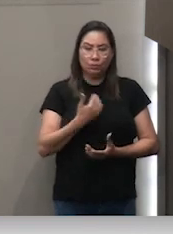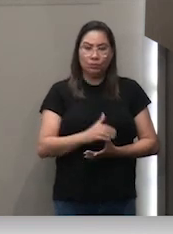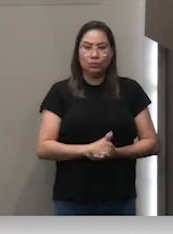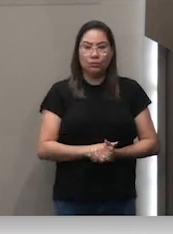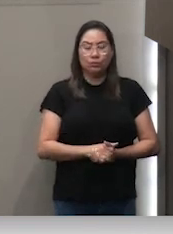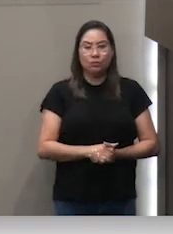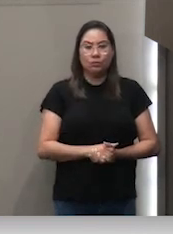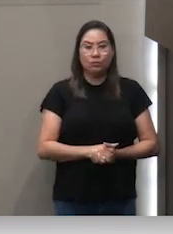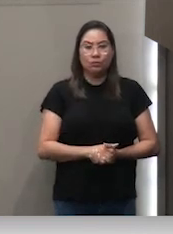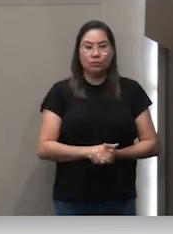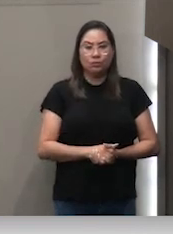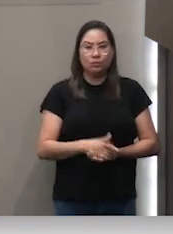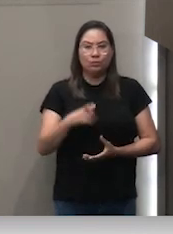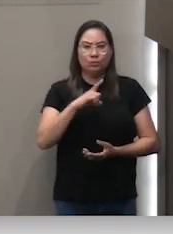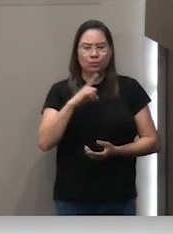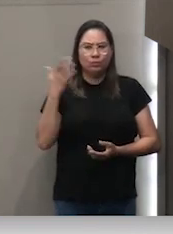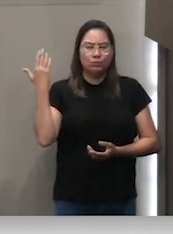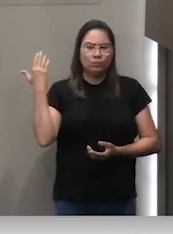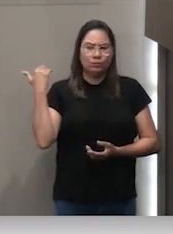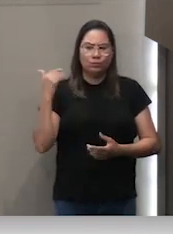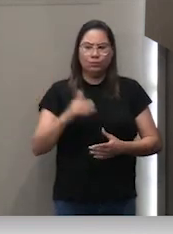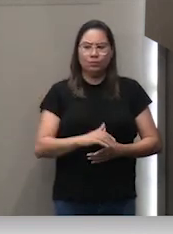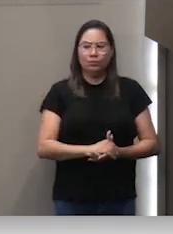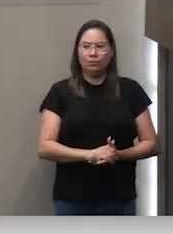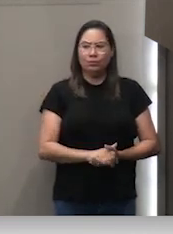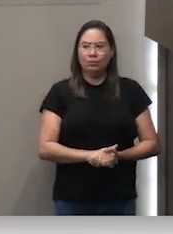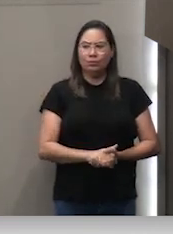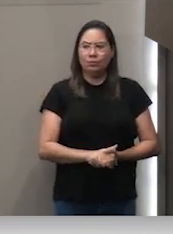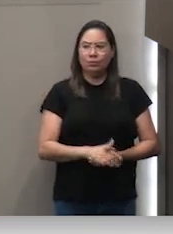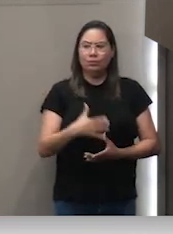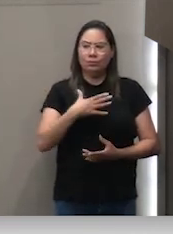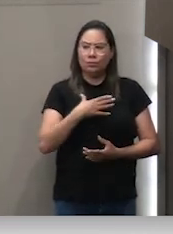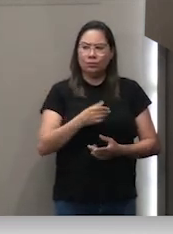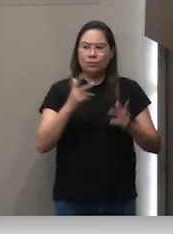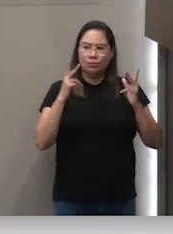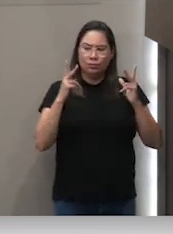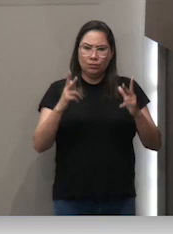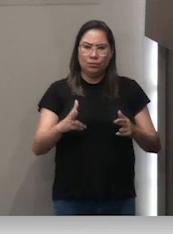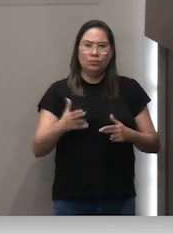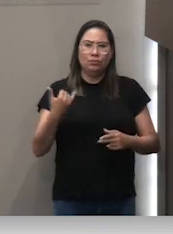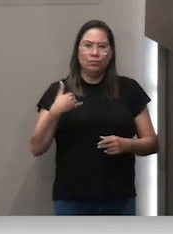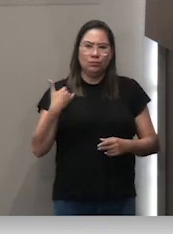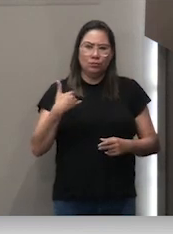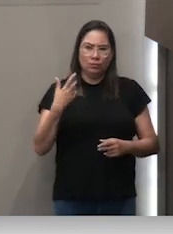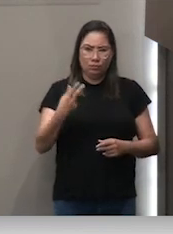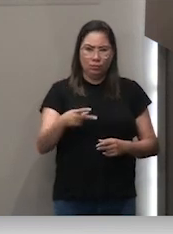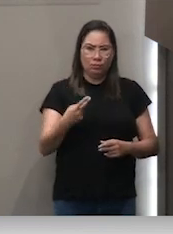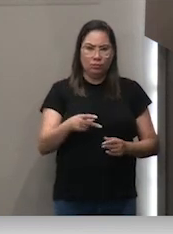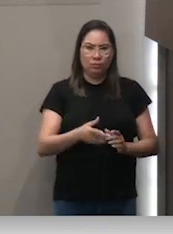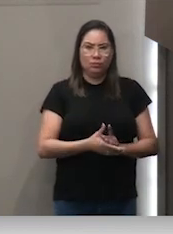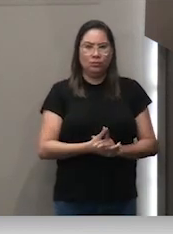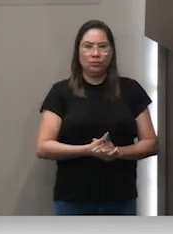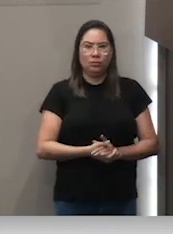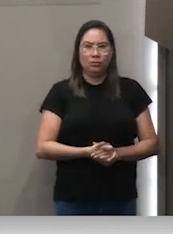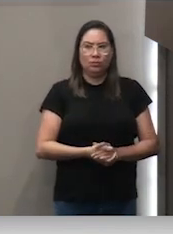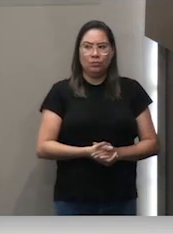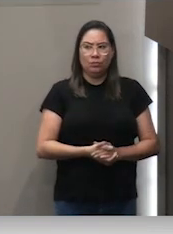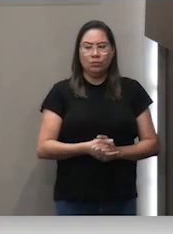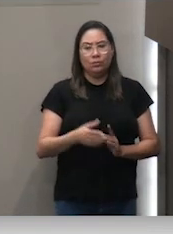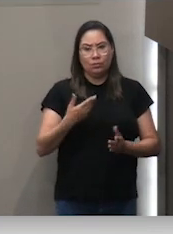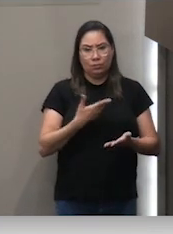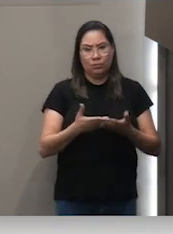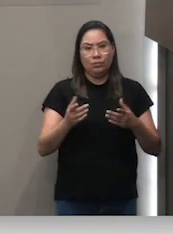Eu tinha na época um filho na mesma idade do teu filho, quando eu quase perdi ele